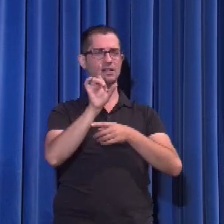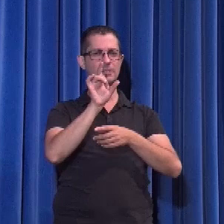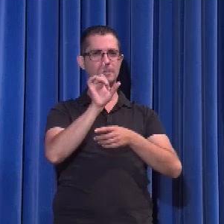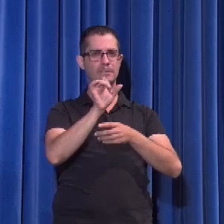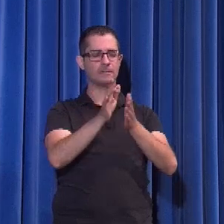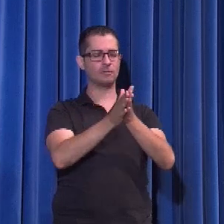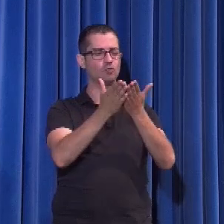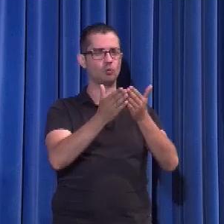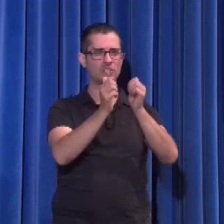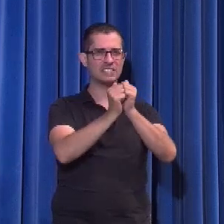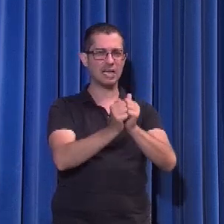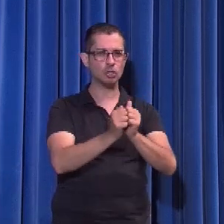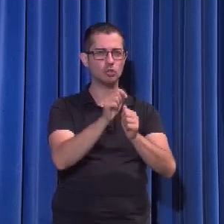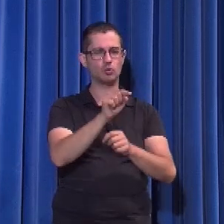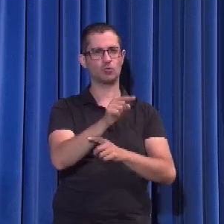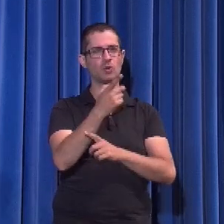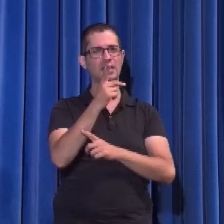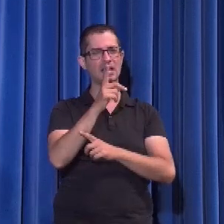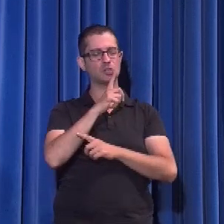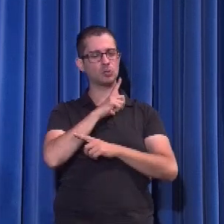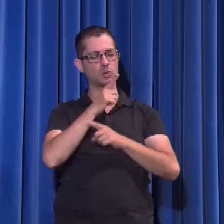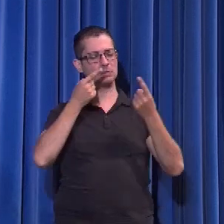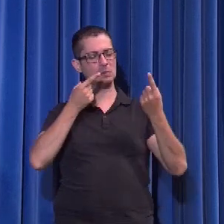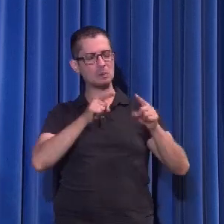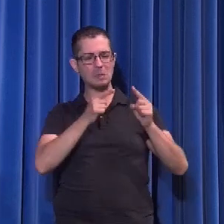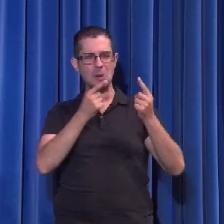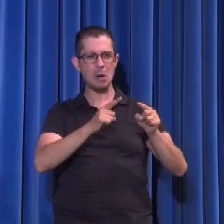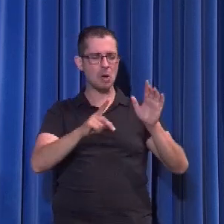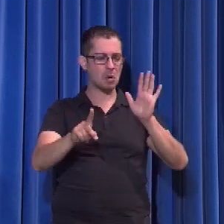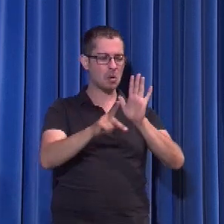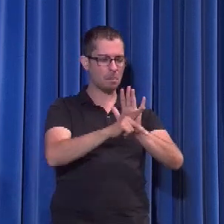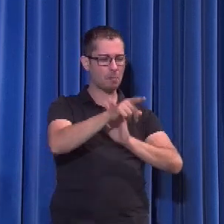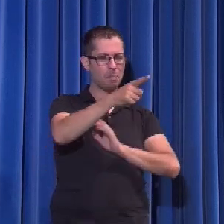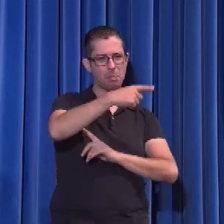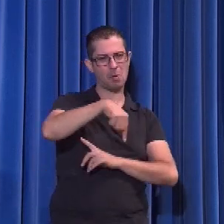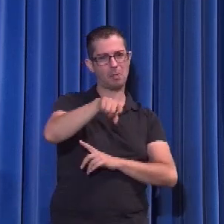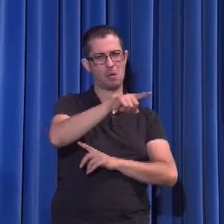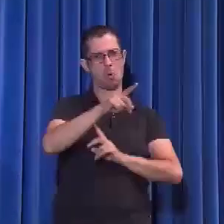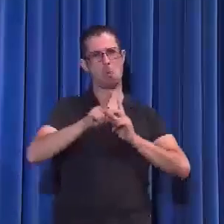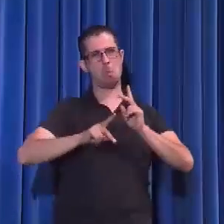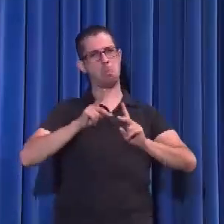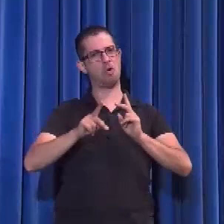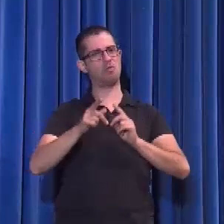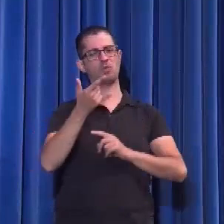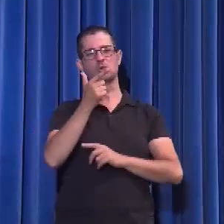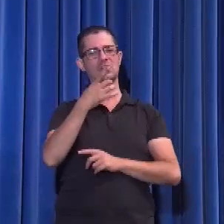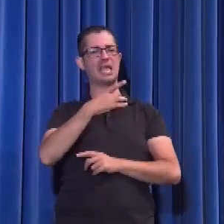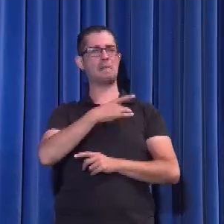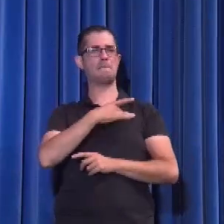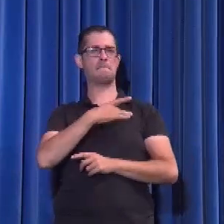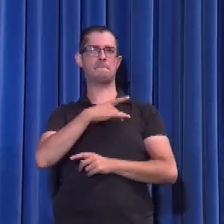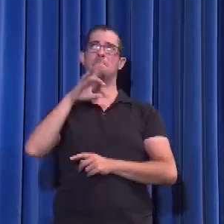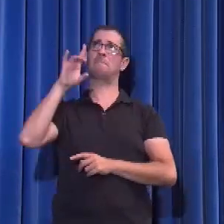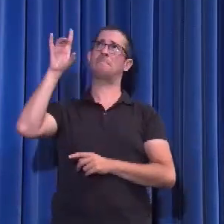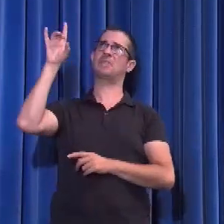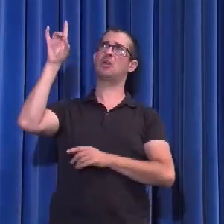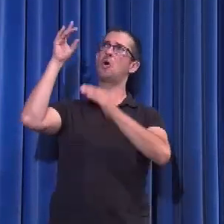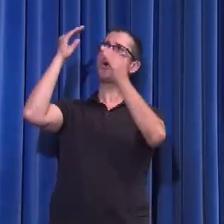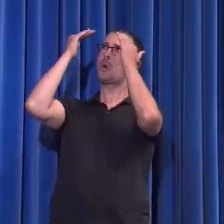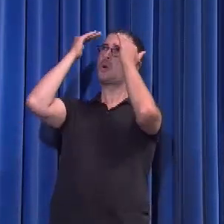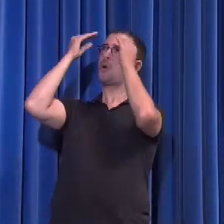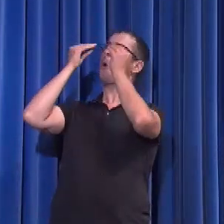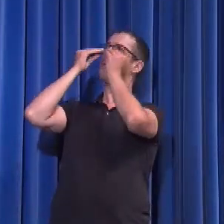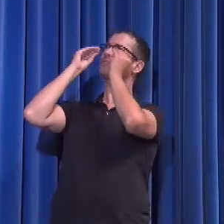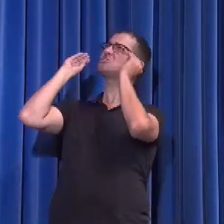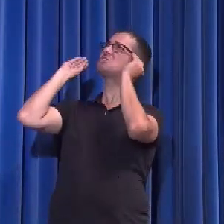suas ameaças se cumprirão contra eles mesmos. O povo simplesmente não tem temor de Deus, rejeita